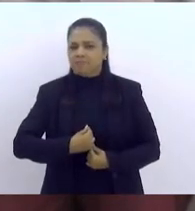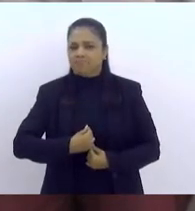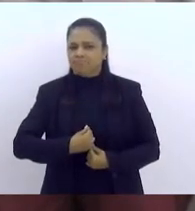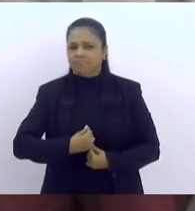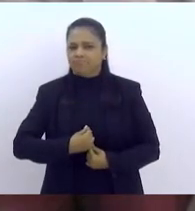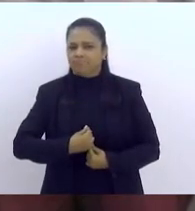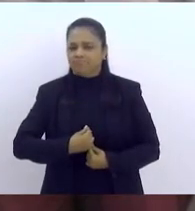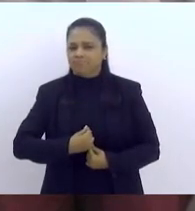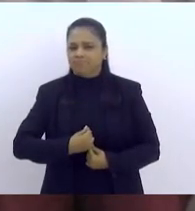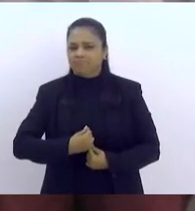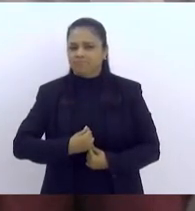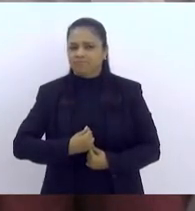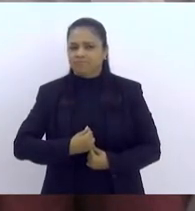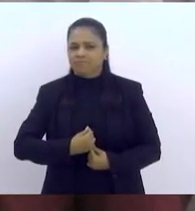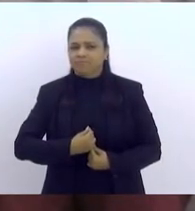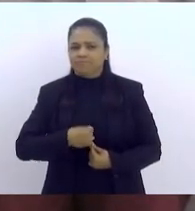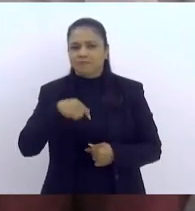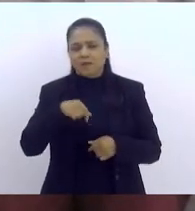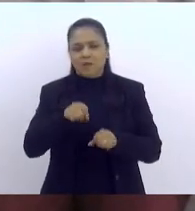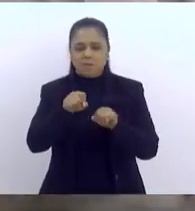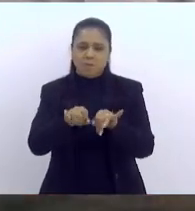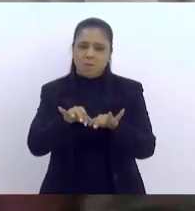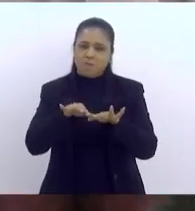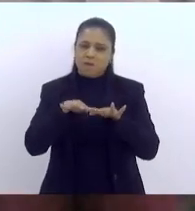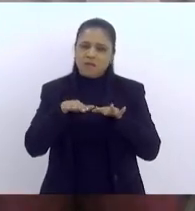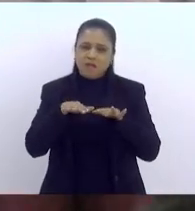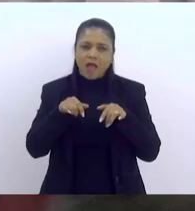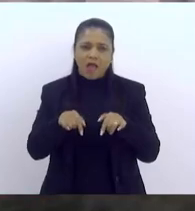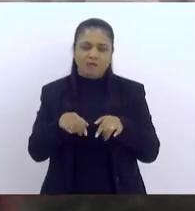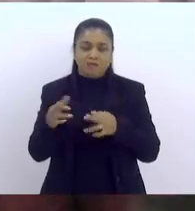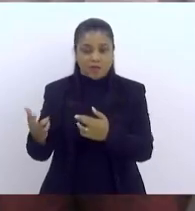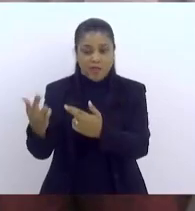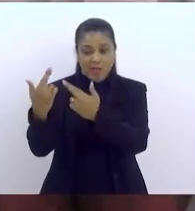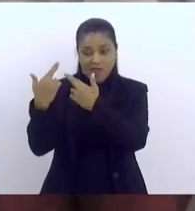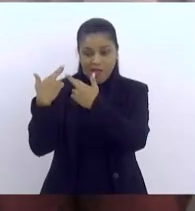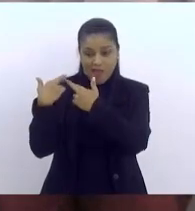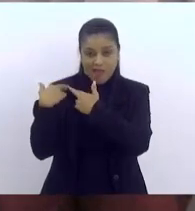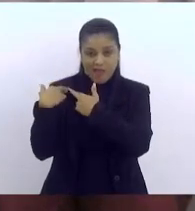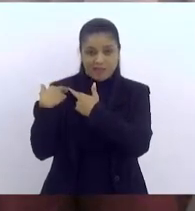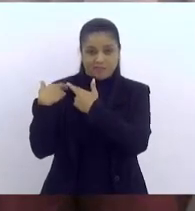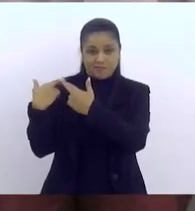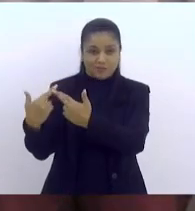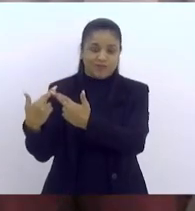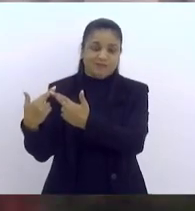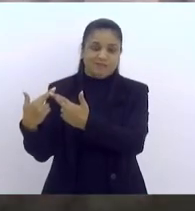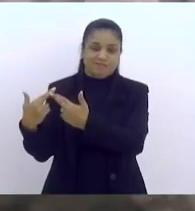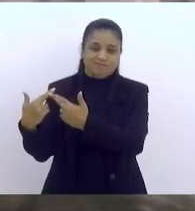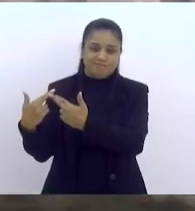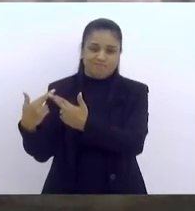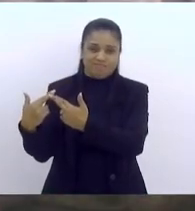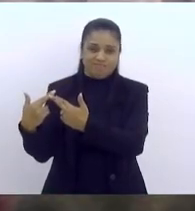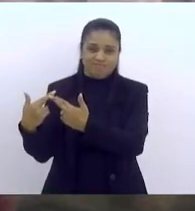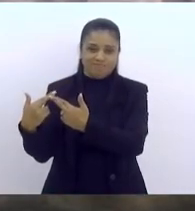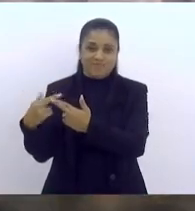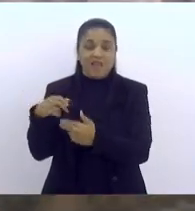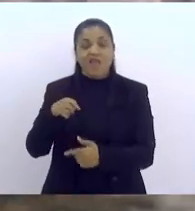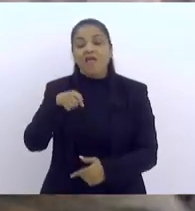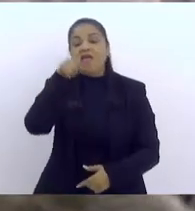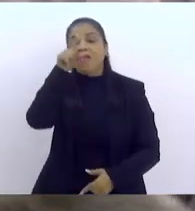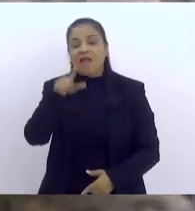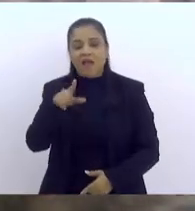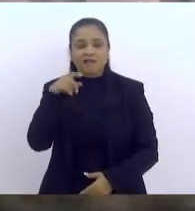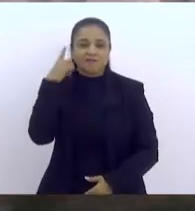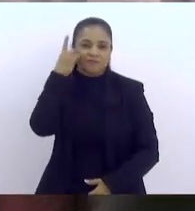quer que seja para o plenário e ficar na responsabilidade exclusiva de quem vai